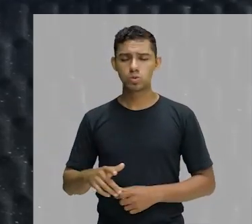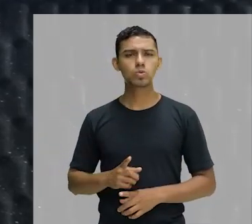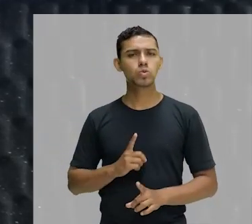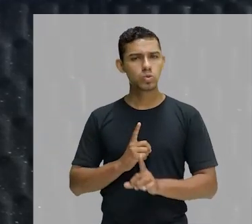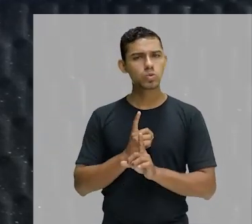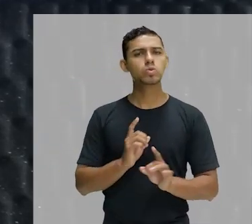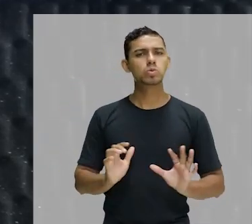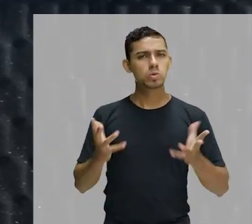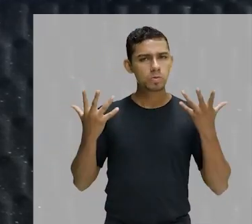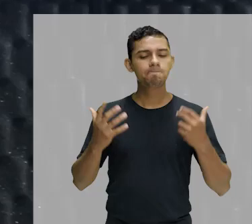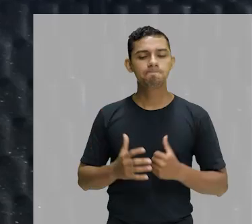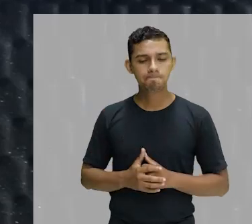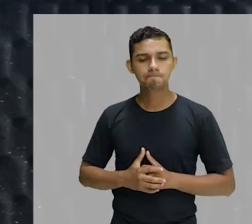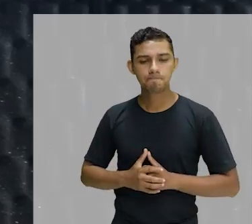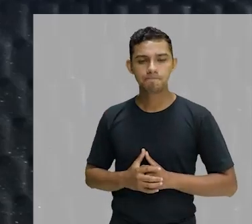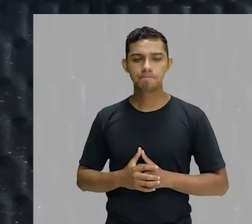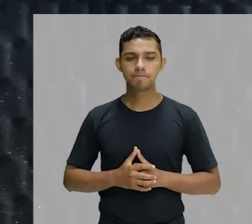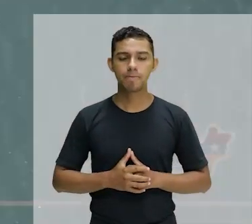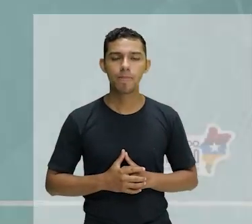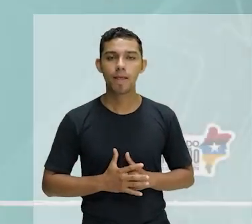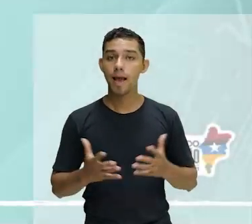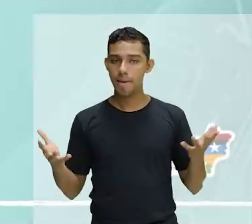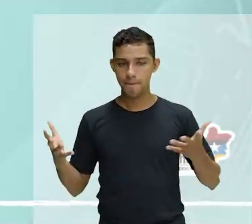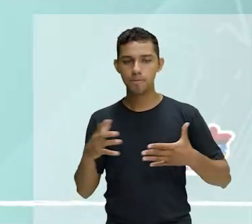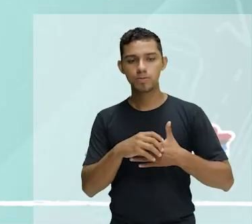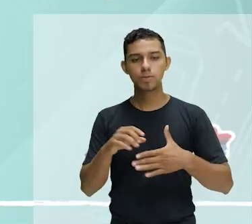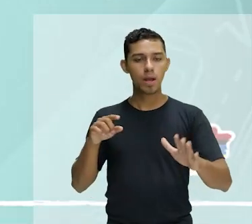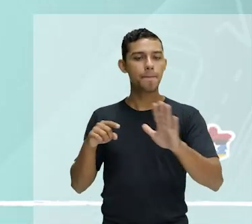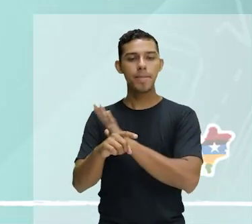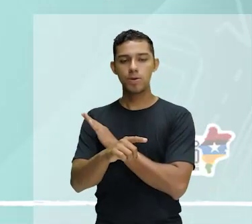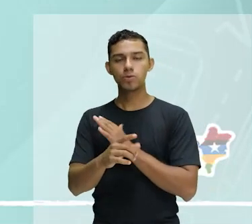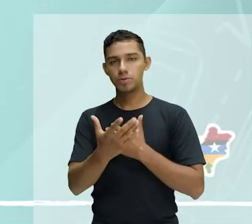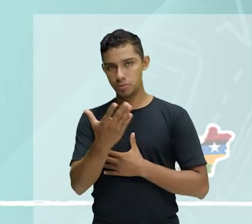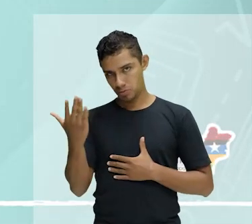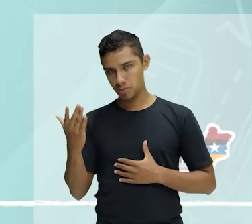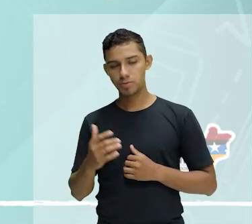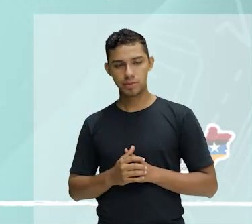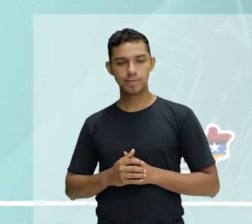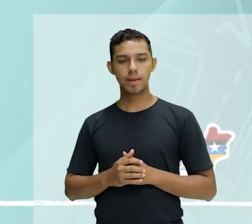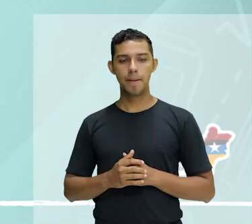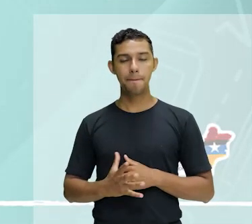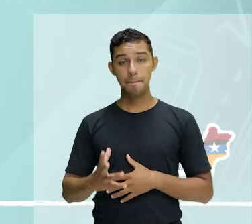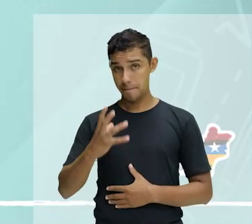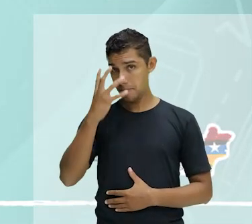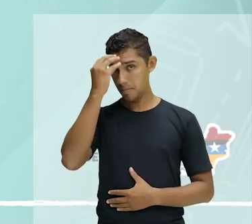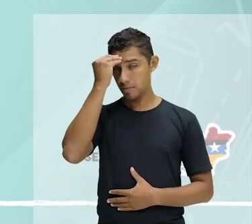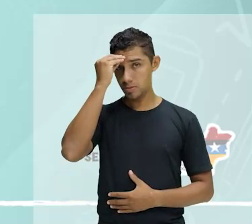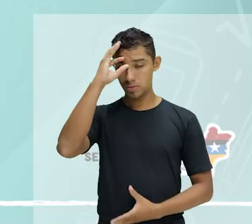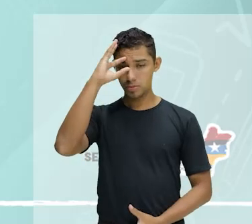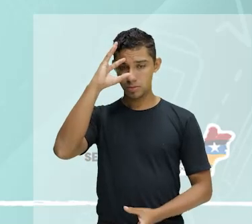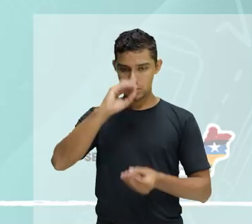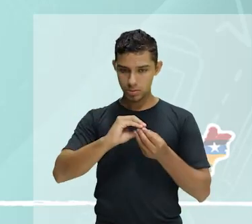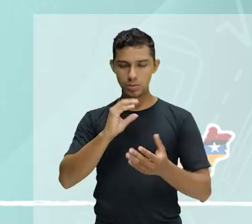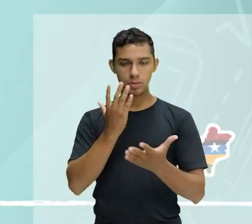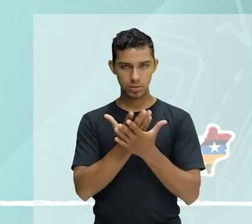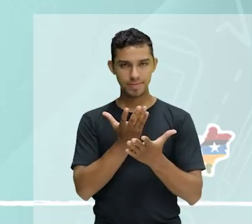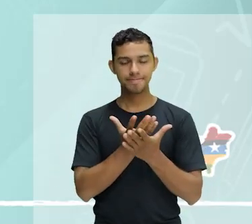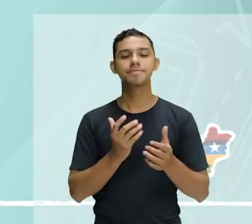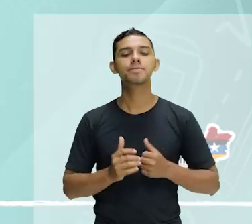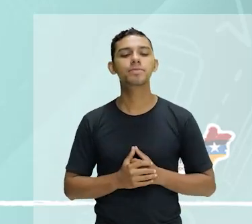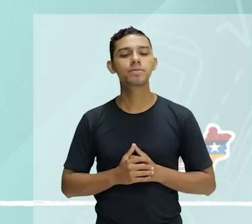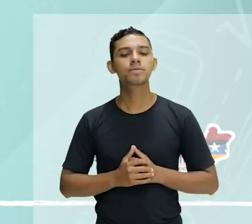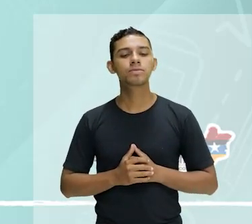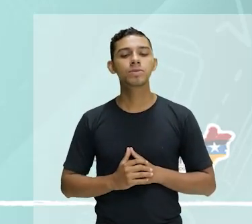etapas elas são o quê? São queimadas. Trouxe aqui por último uma questão, para que a gente finalize a nossa aula.